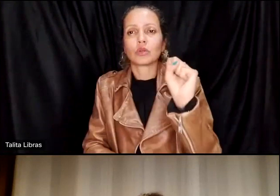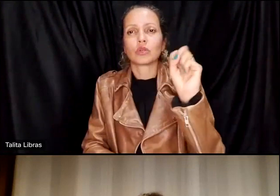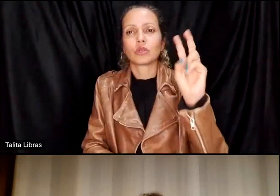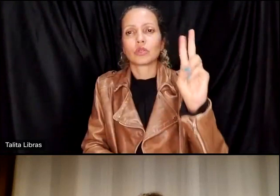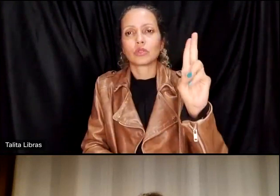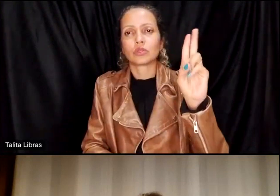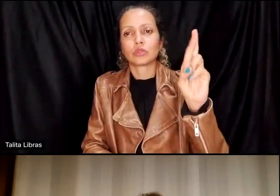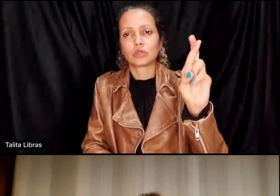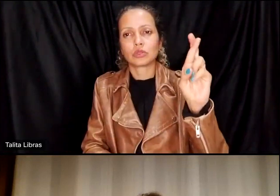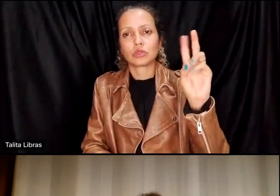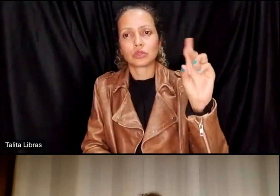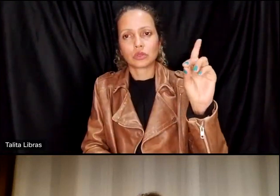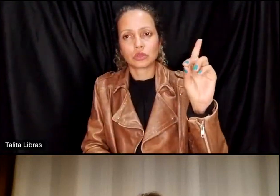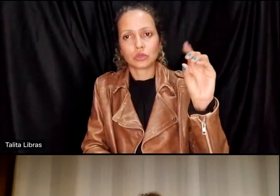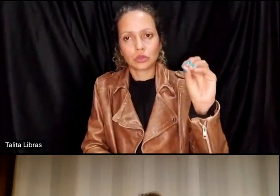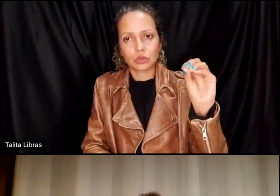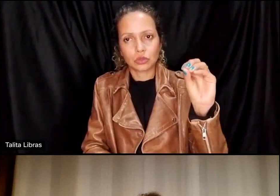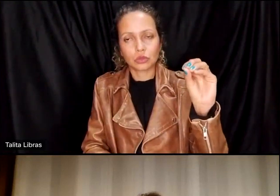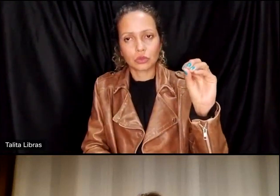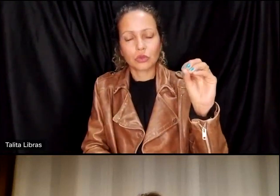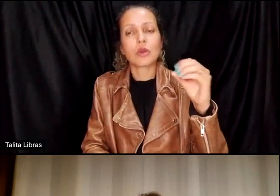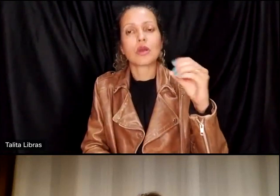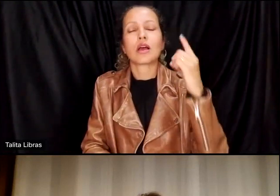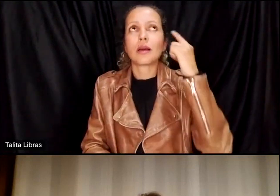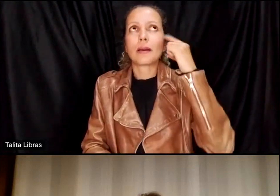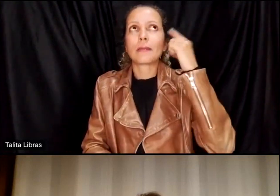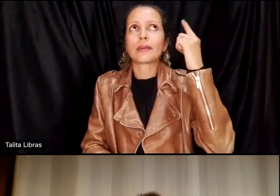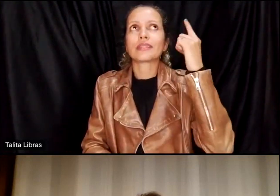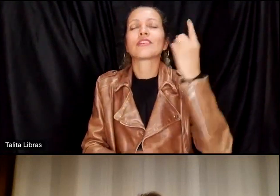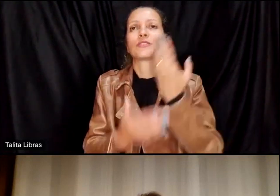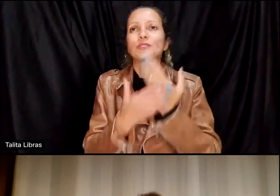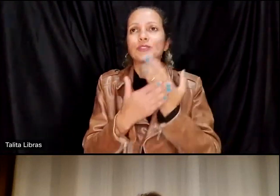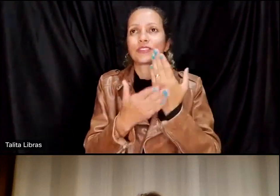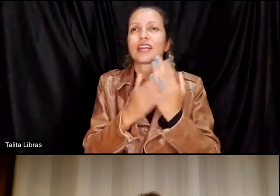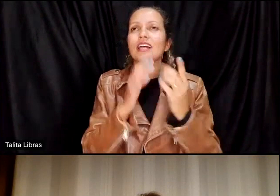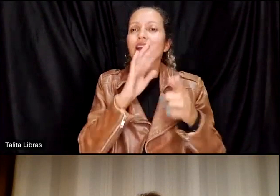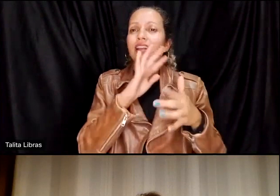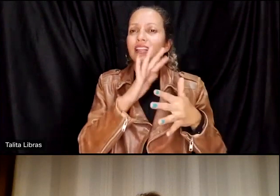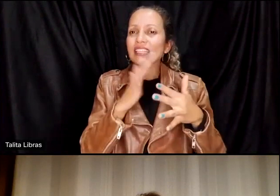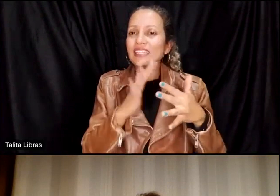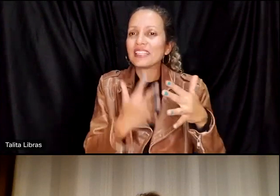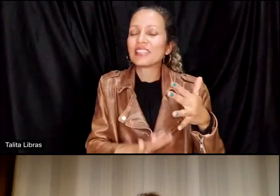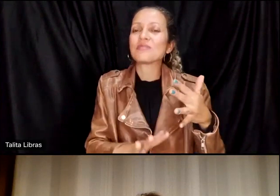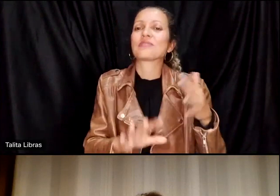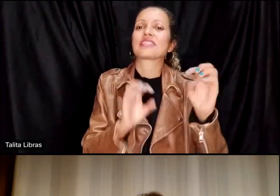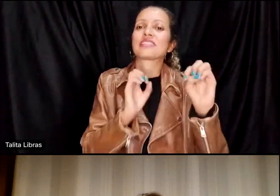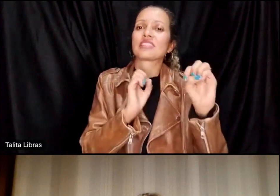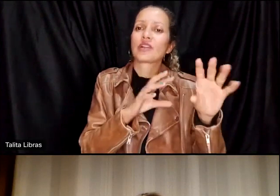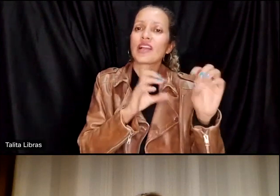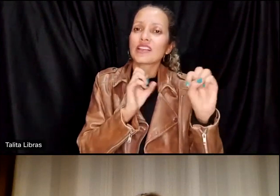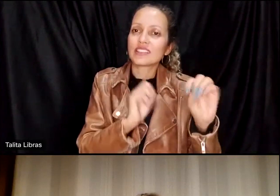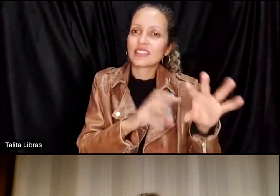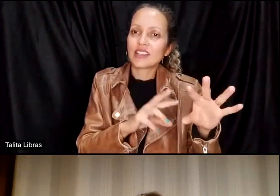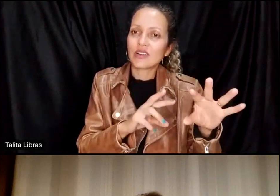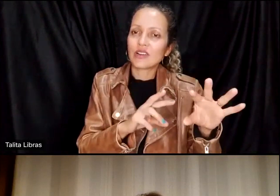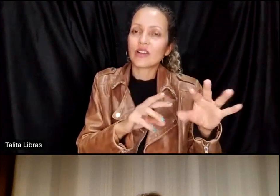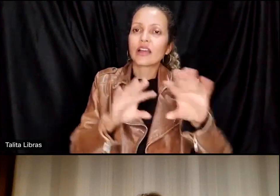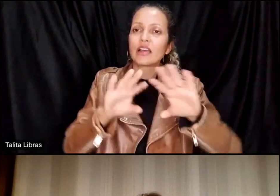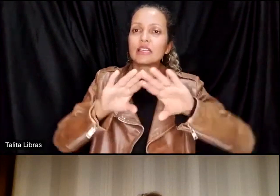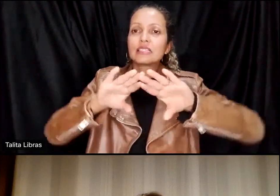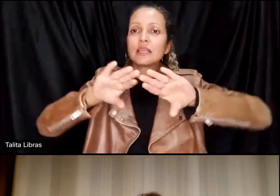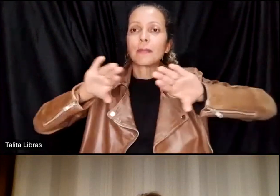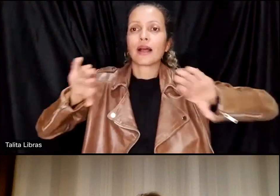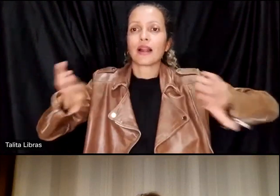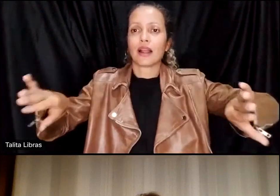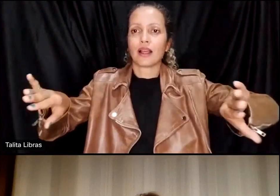sair dessa visão da surdez como uma doença, né? Então, é olhar como